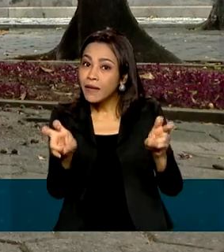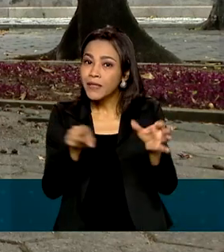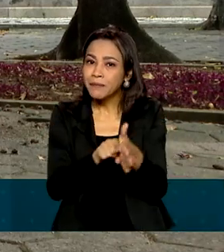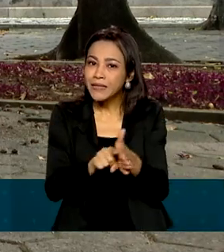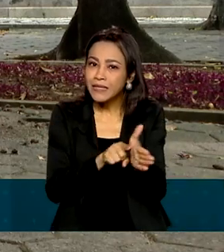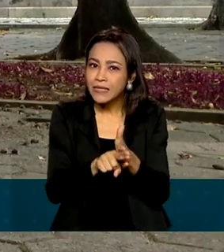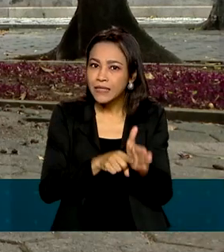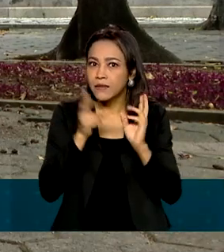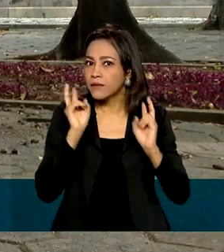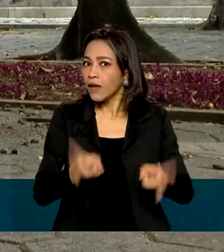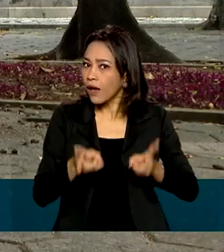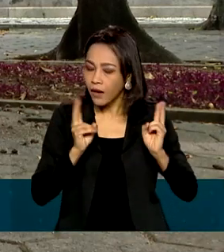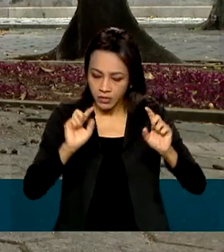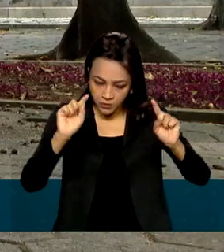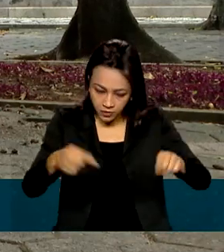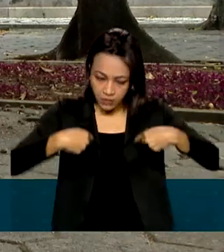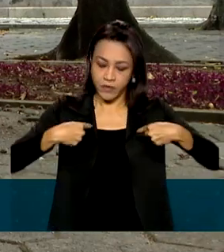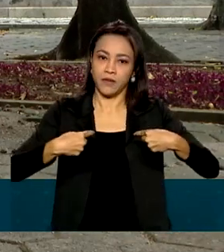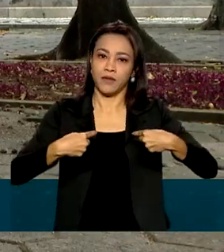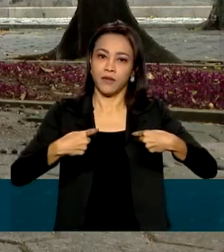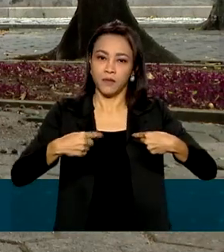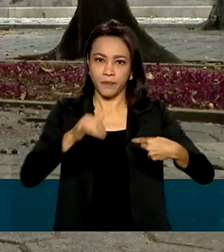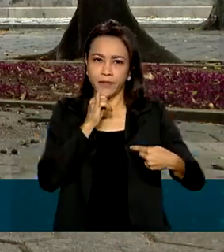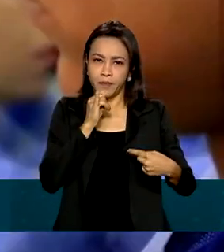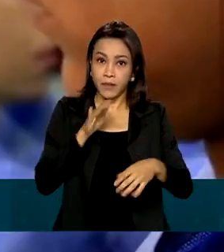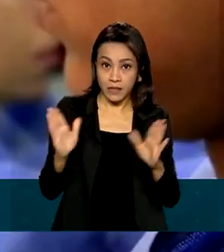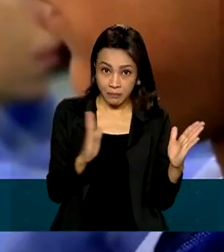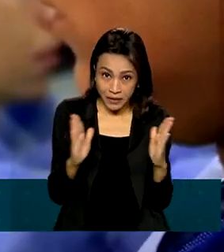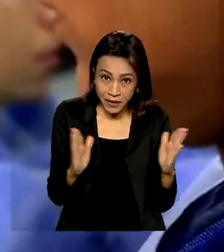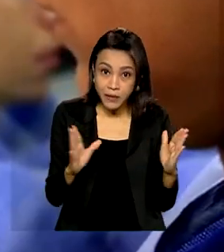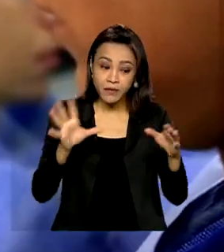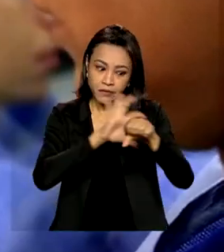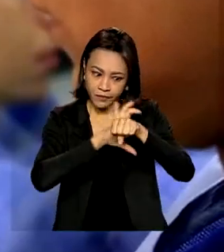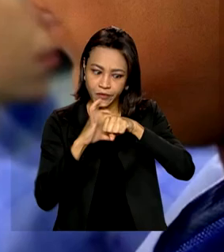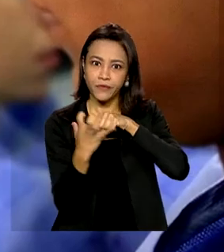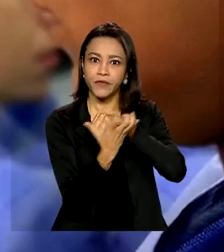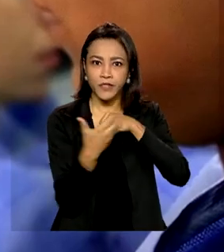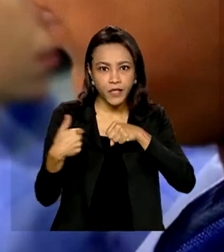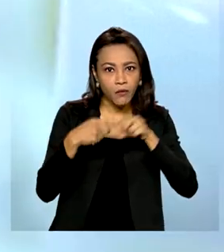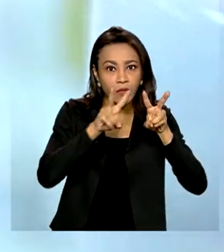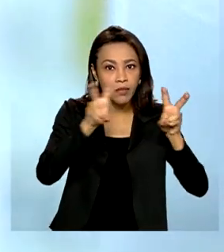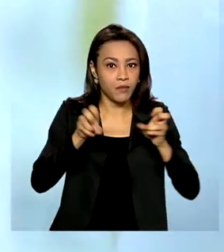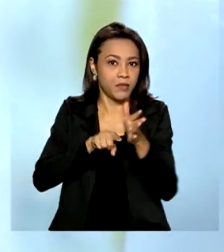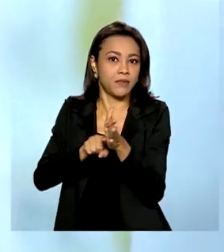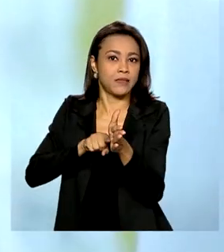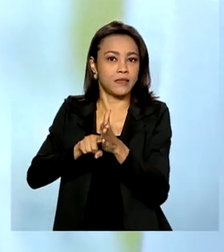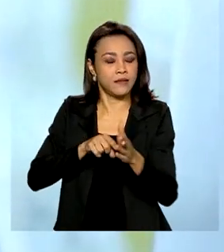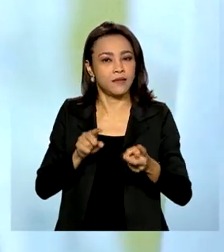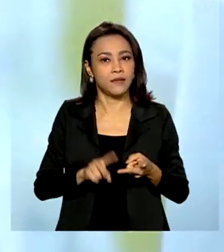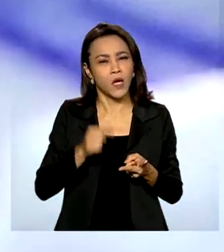temas desafiadores. No momento, por exemplo, a gente tem a Covid como um grande tema de pesquisa, as demais